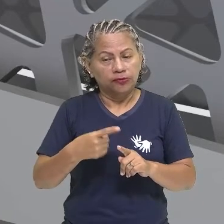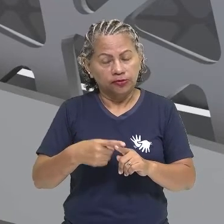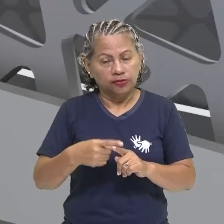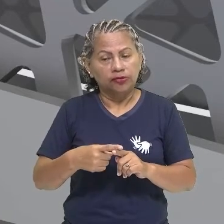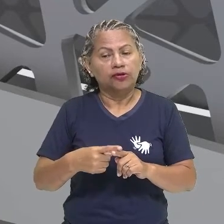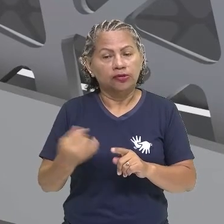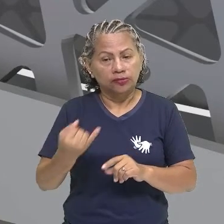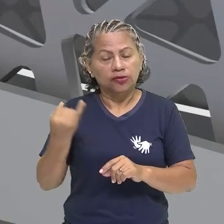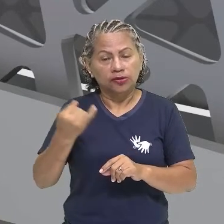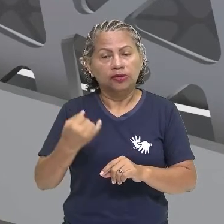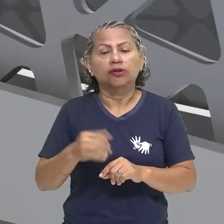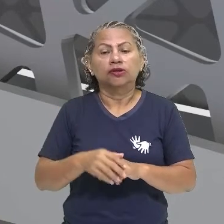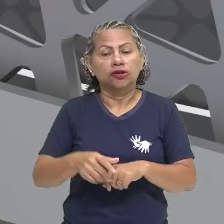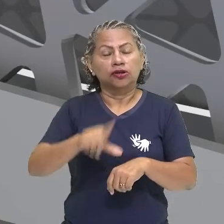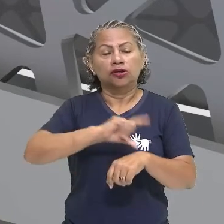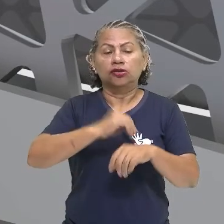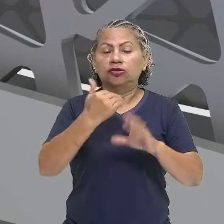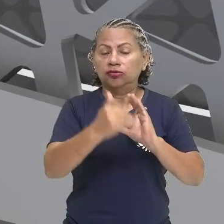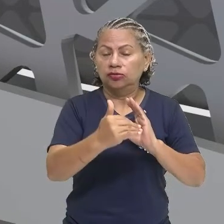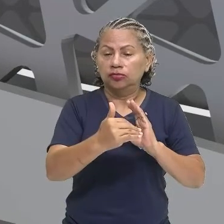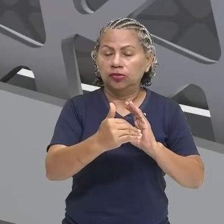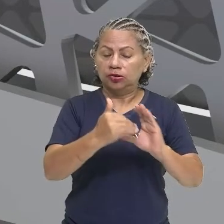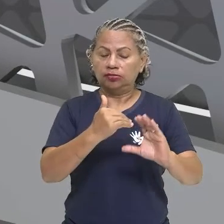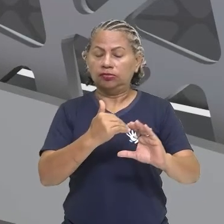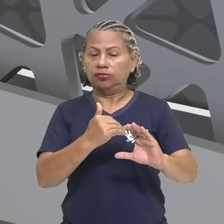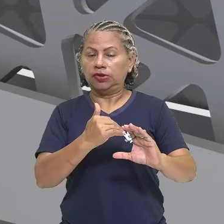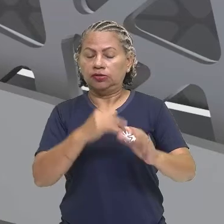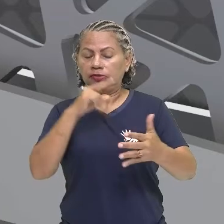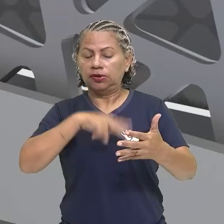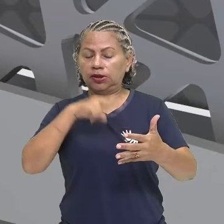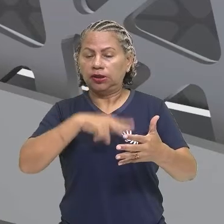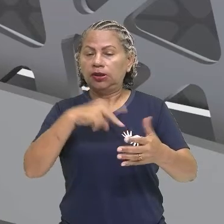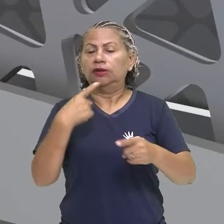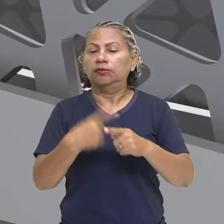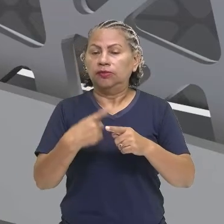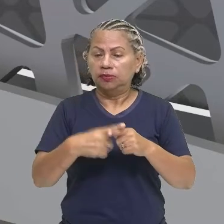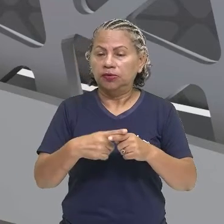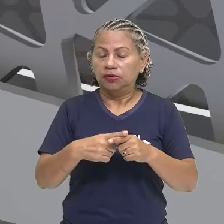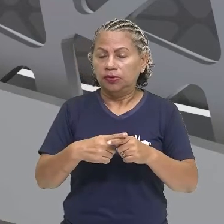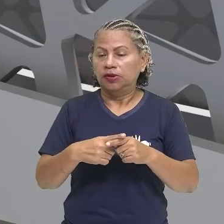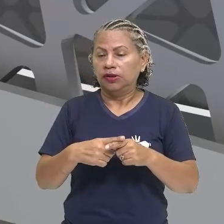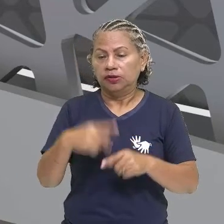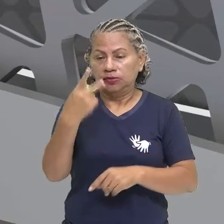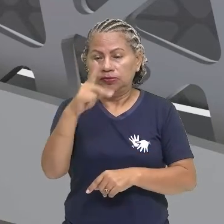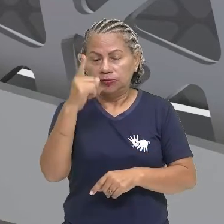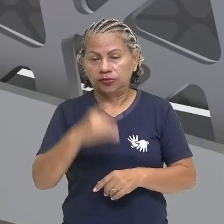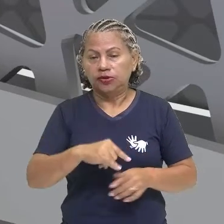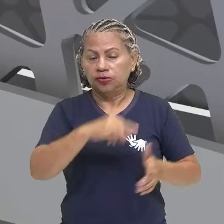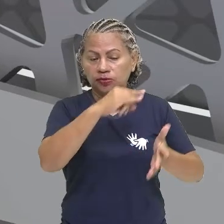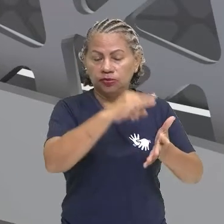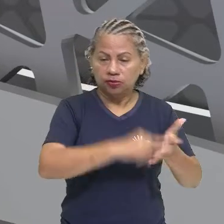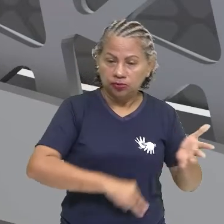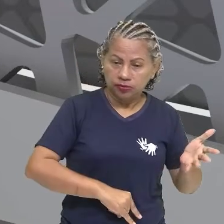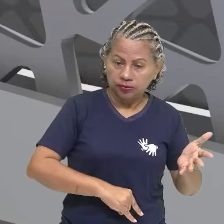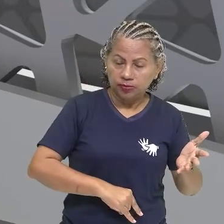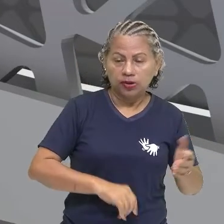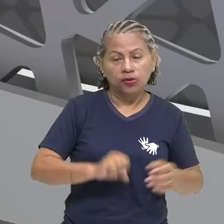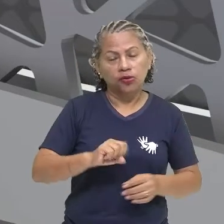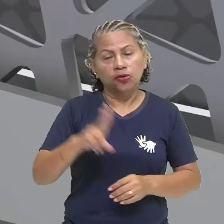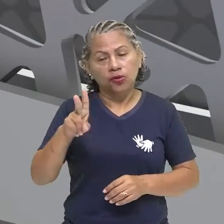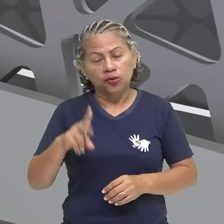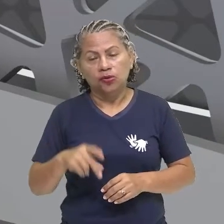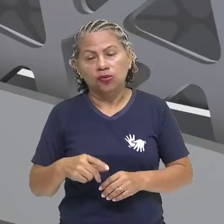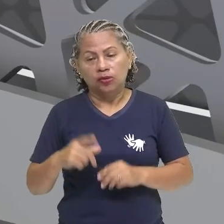ou até seu vídeo, ou sua foto, ou seja, seu documento pode ser bloqueado ali naquele momento mesmo,